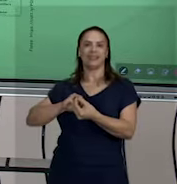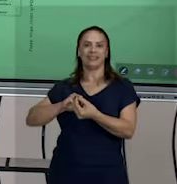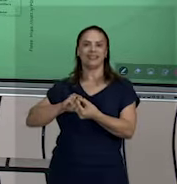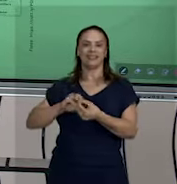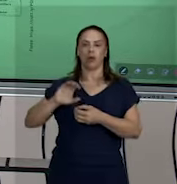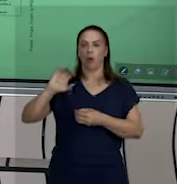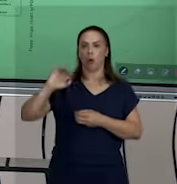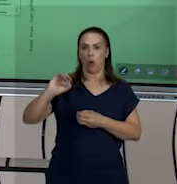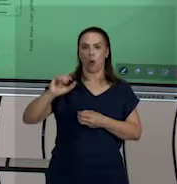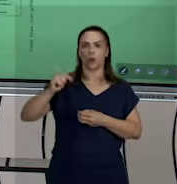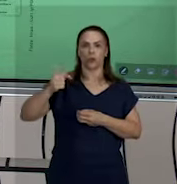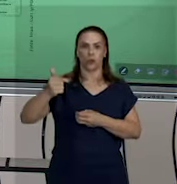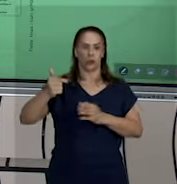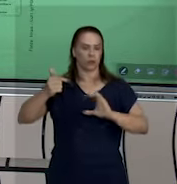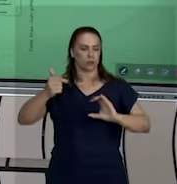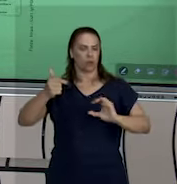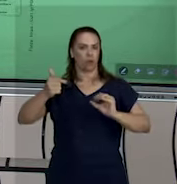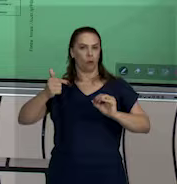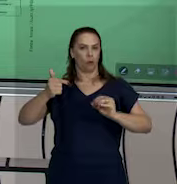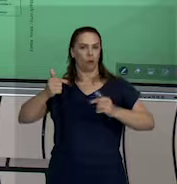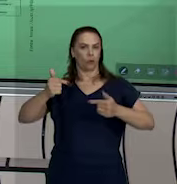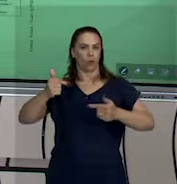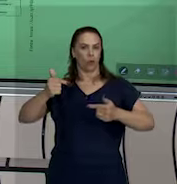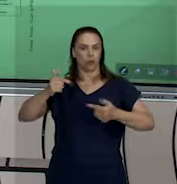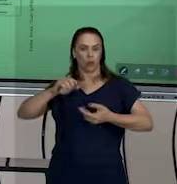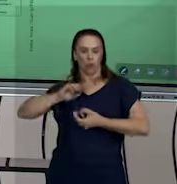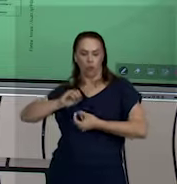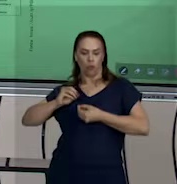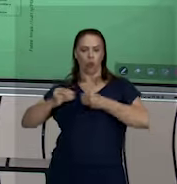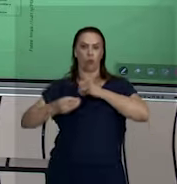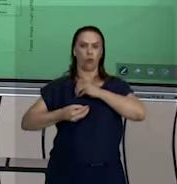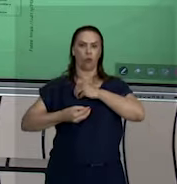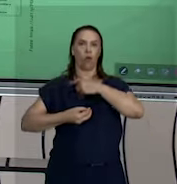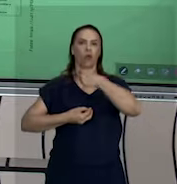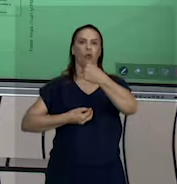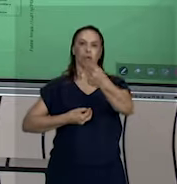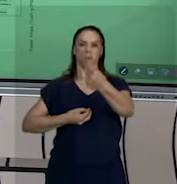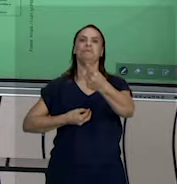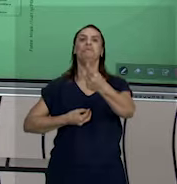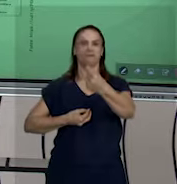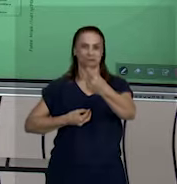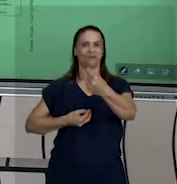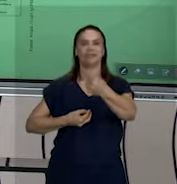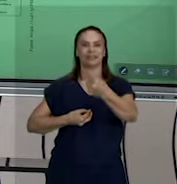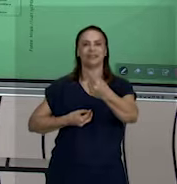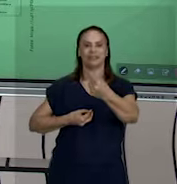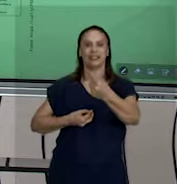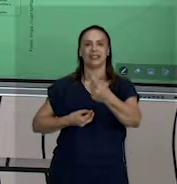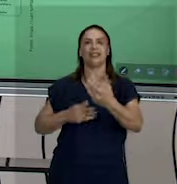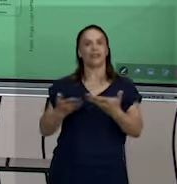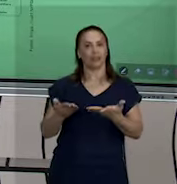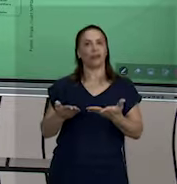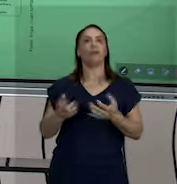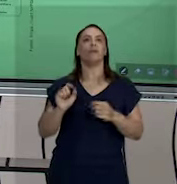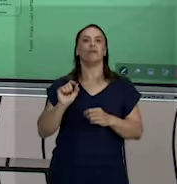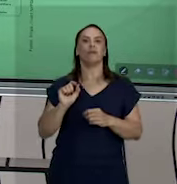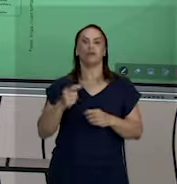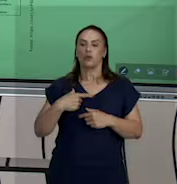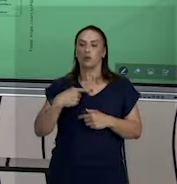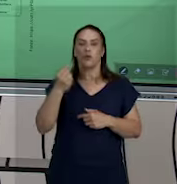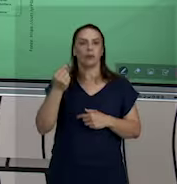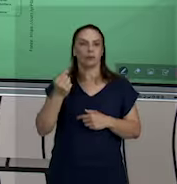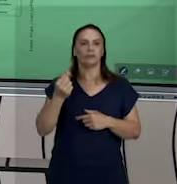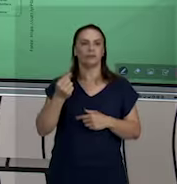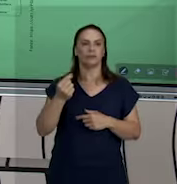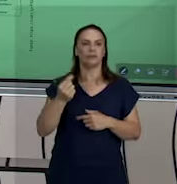utilizado, utilizamos o O2, e como produto nós vamos ter o CO2, que é o dióxido de carbono, ele vai ser então liberado para o